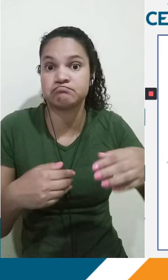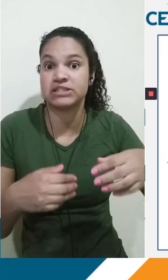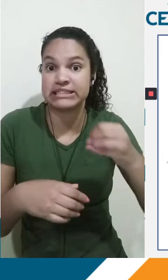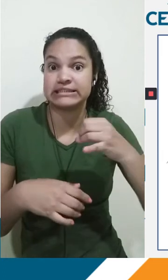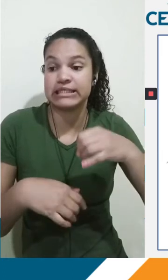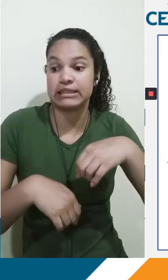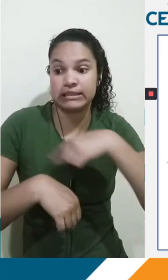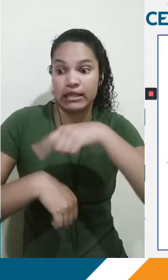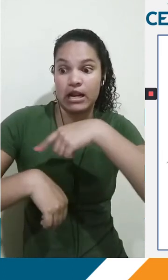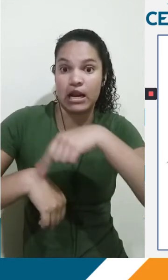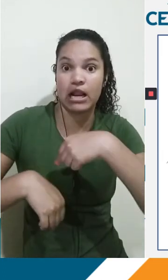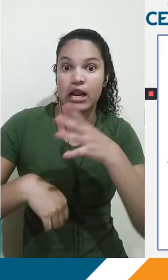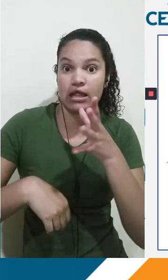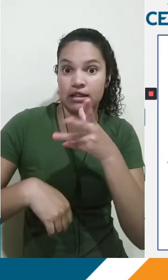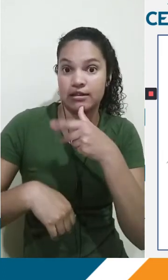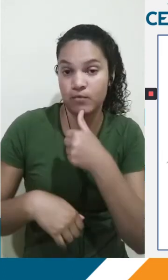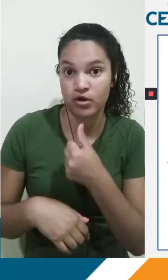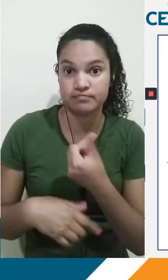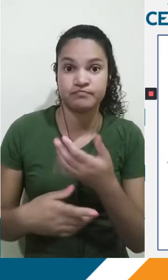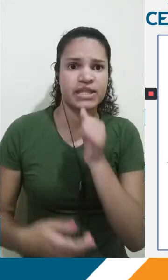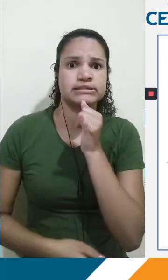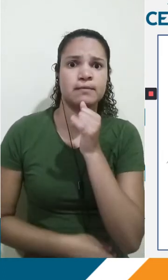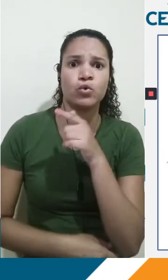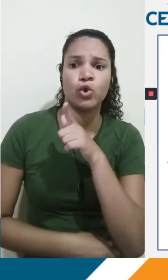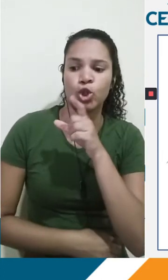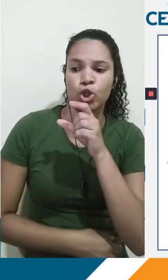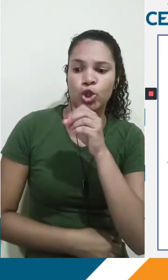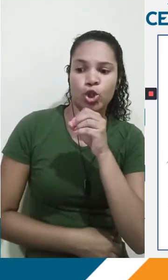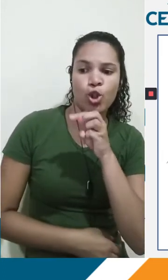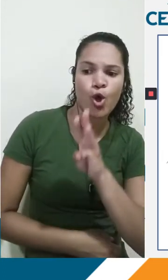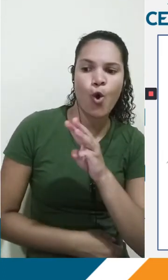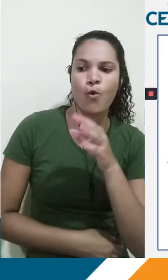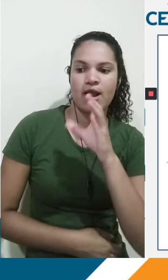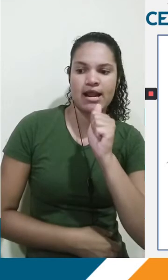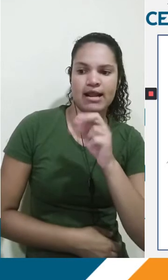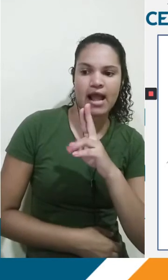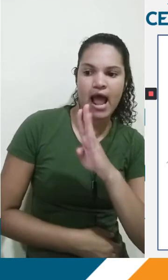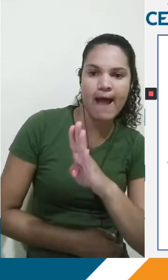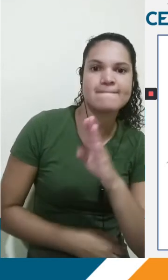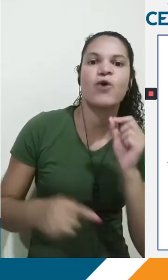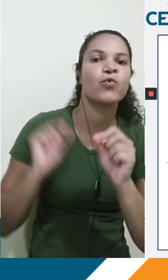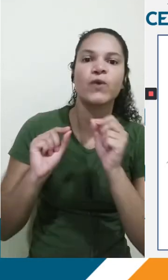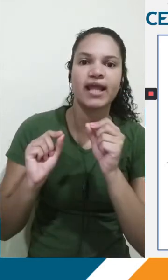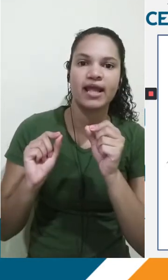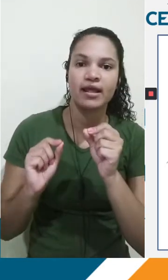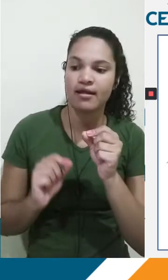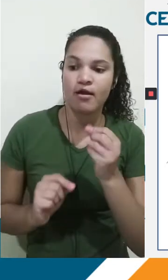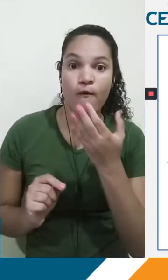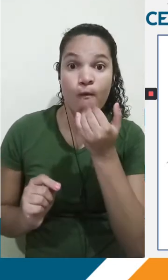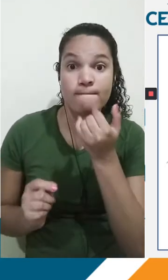vezes aquela dieta chamada low carb, ou baixa quantidade de carboidrato, é aplicada para que o indivíduo comece a